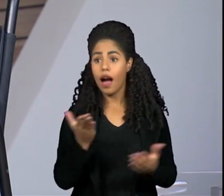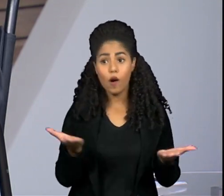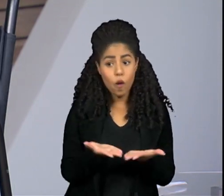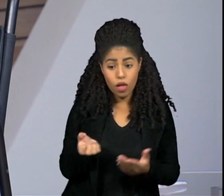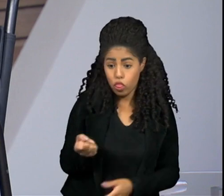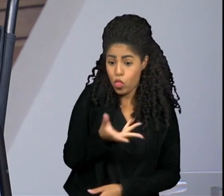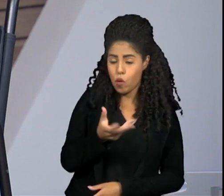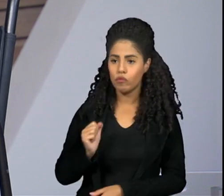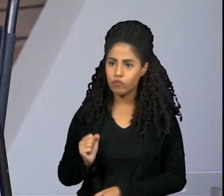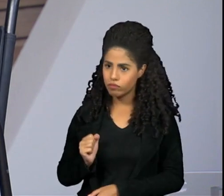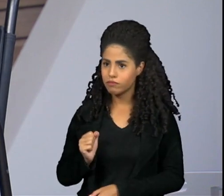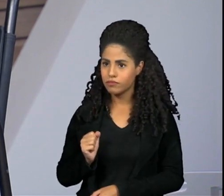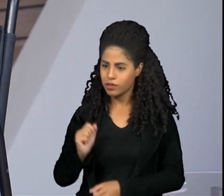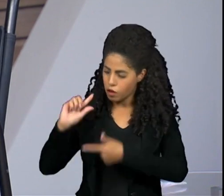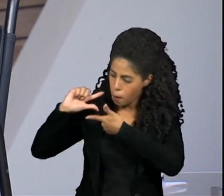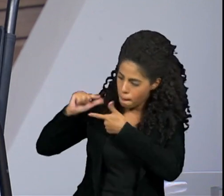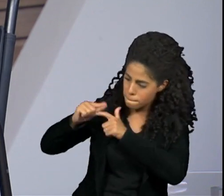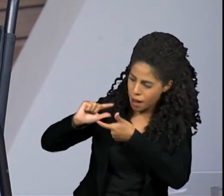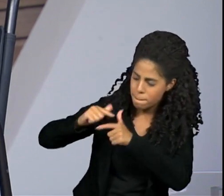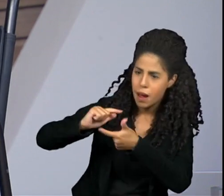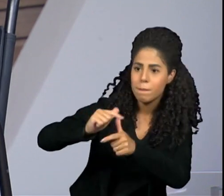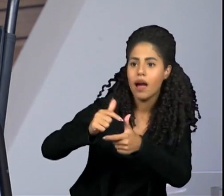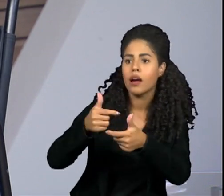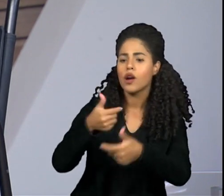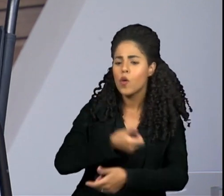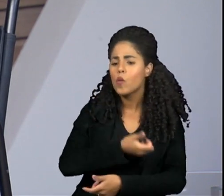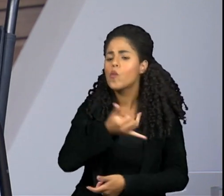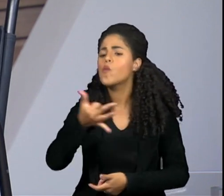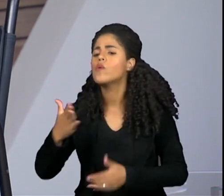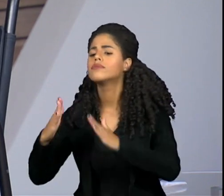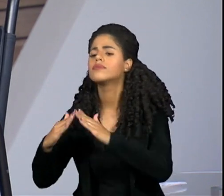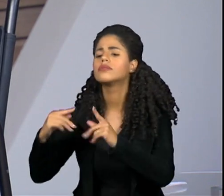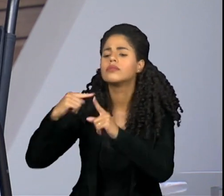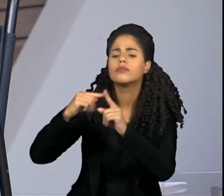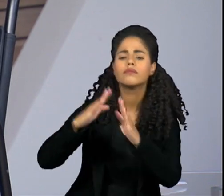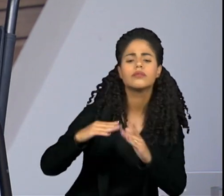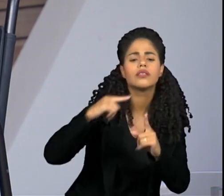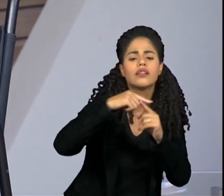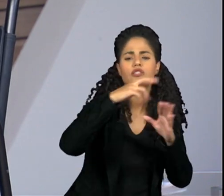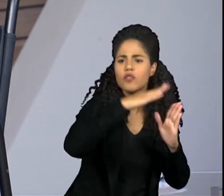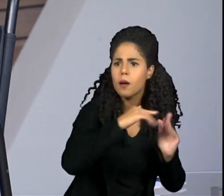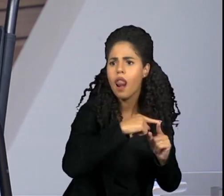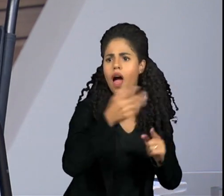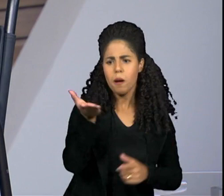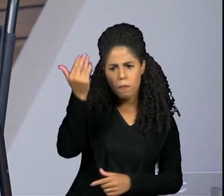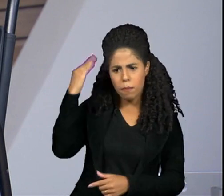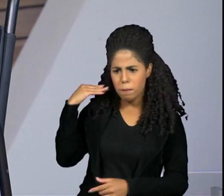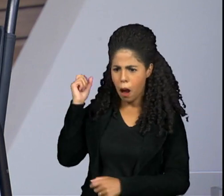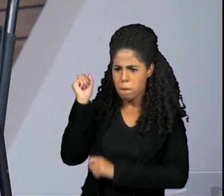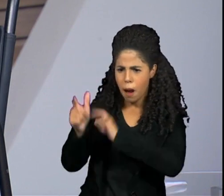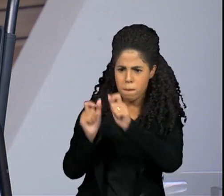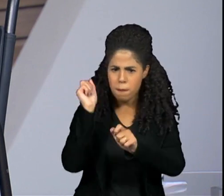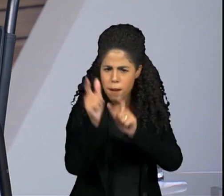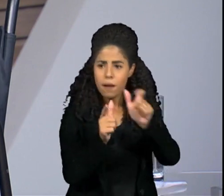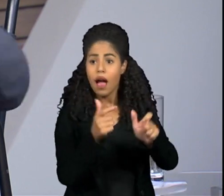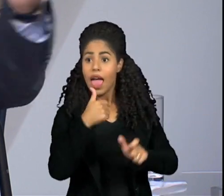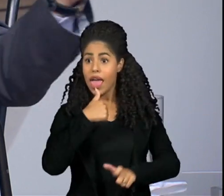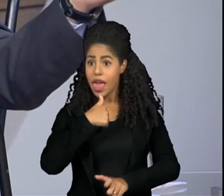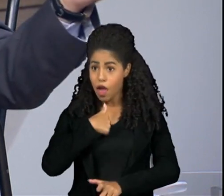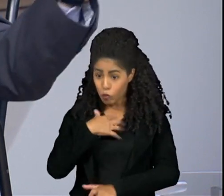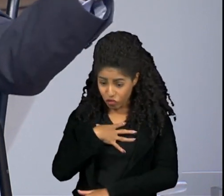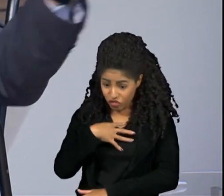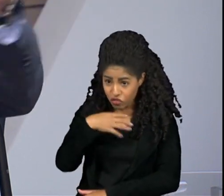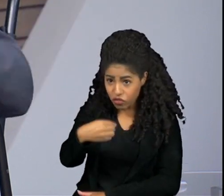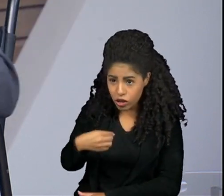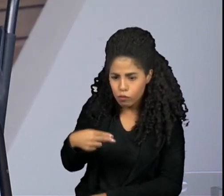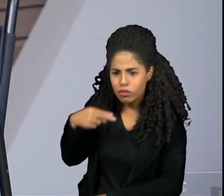né? As tradições presbiterianas. Quantas igrejas protestantes foram apedrejadas no Brasil? Eu sou filho, neto e bisneto,